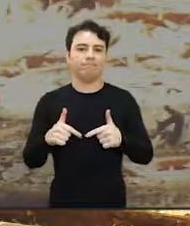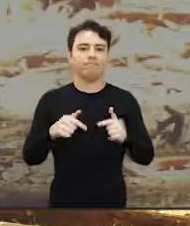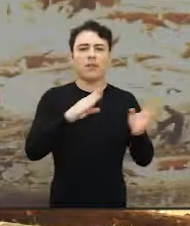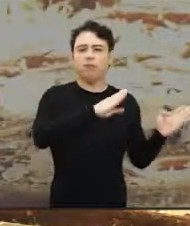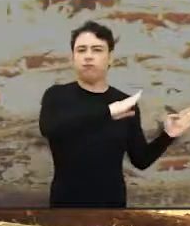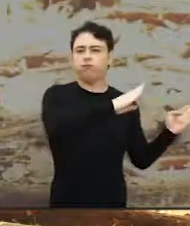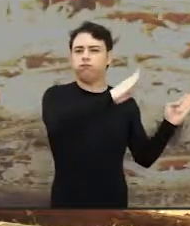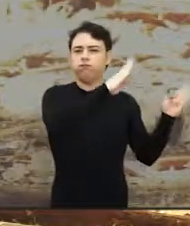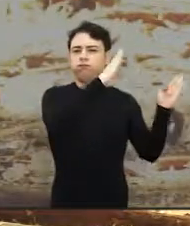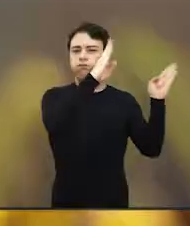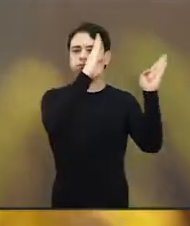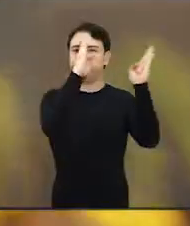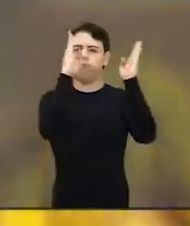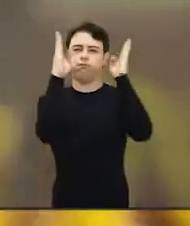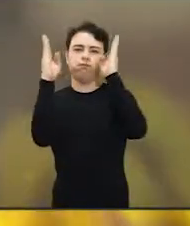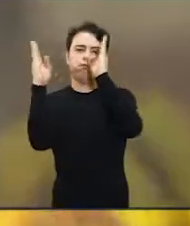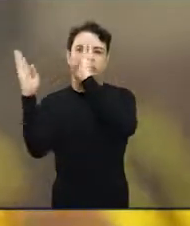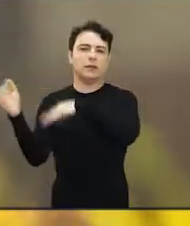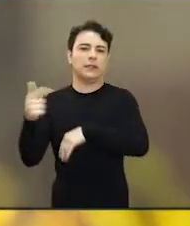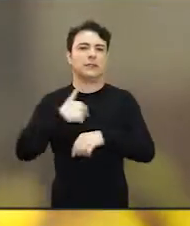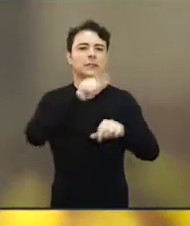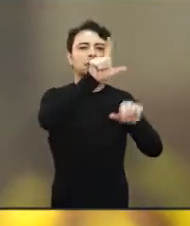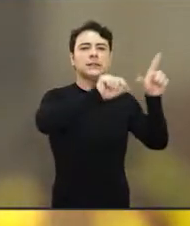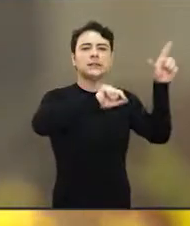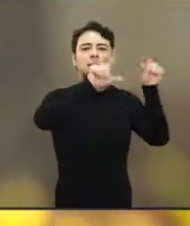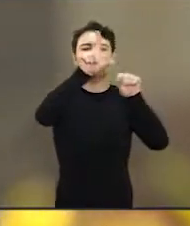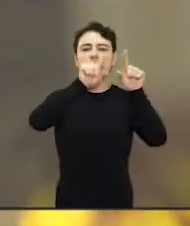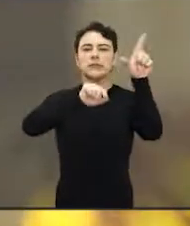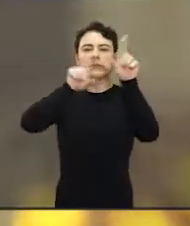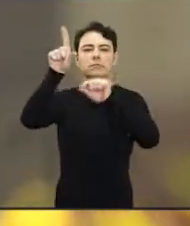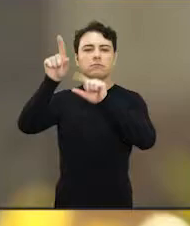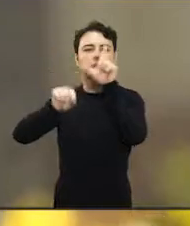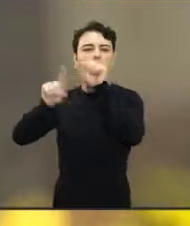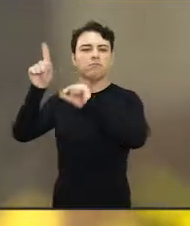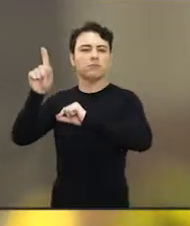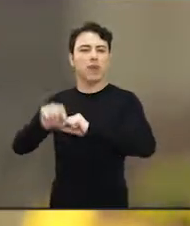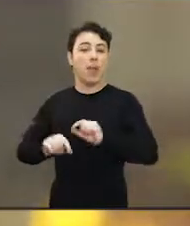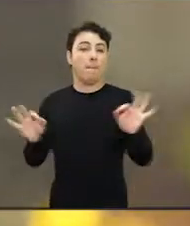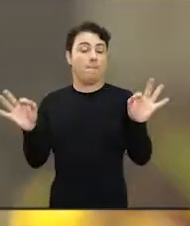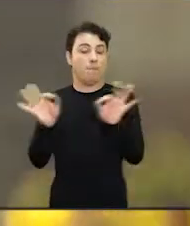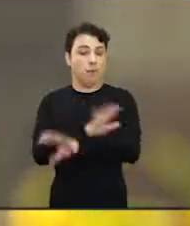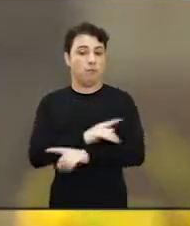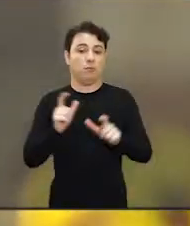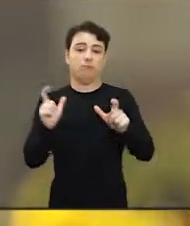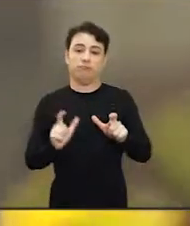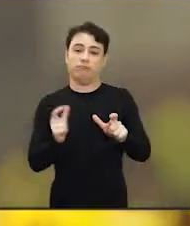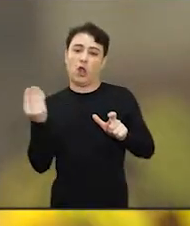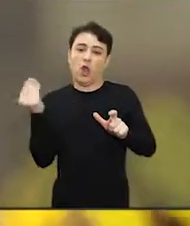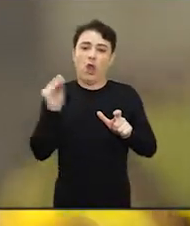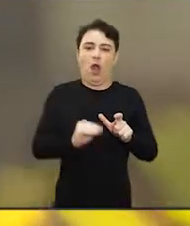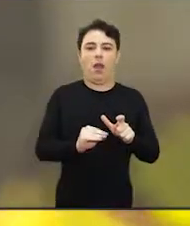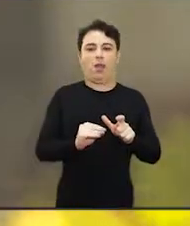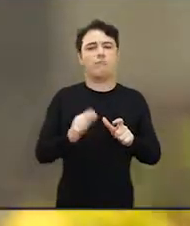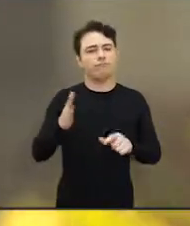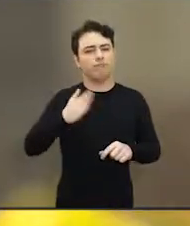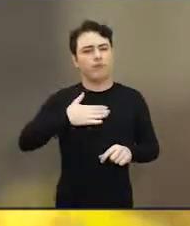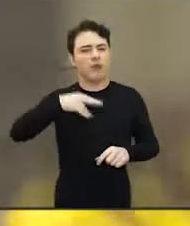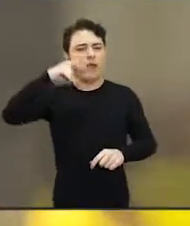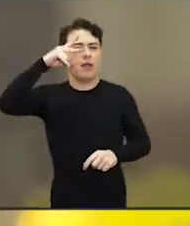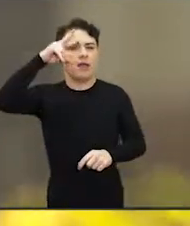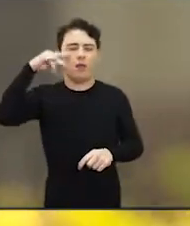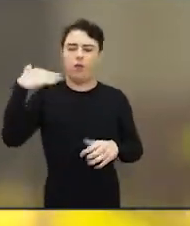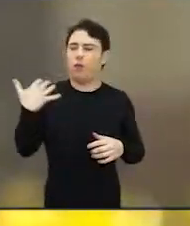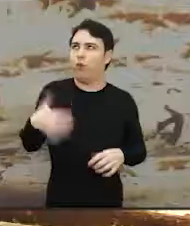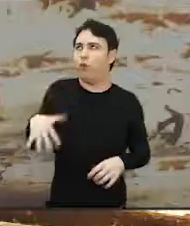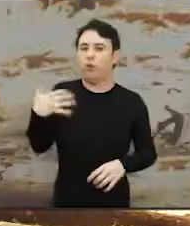apanhado geral da minha carreira nesse disco, onde eu mostrei um pouco o meu lado compositor também, como músico. E esse disco me deu muito orgulho, acho que é o trabalho que